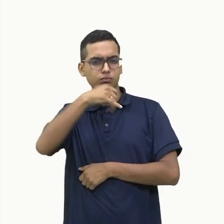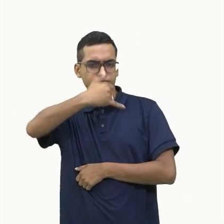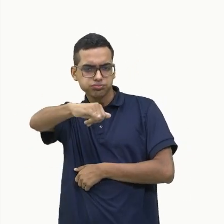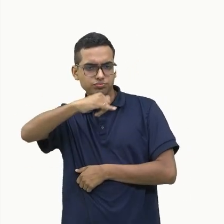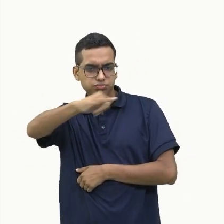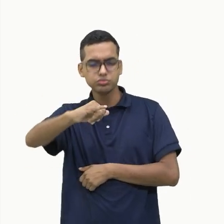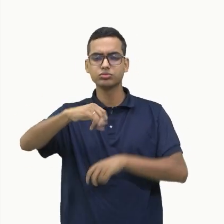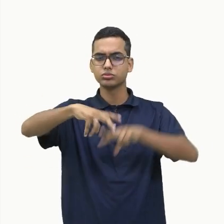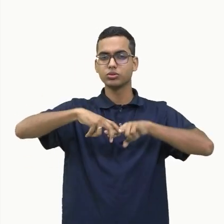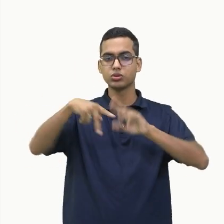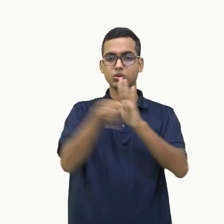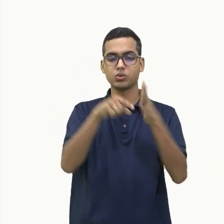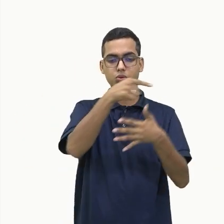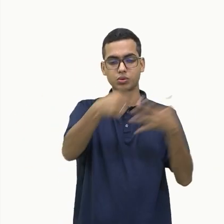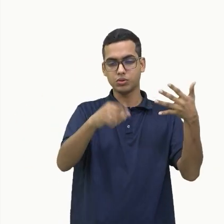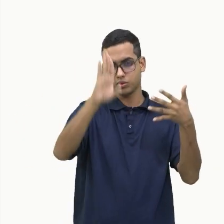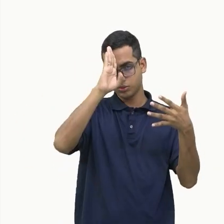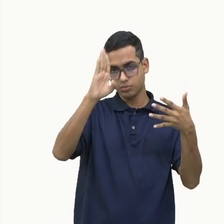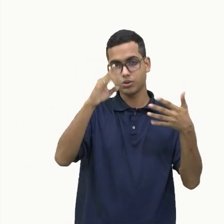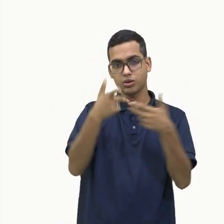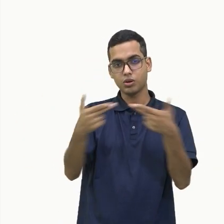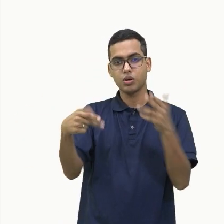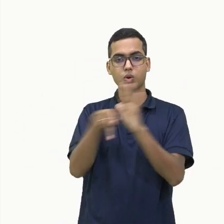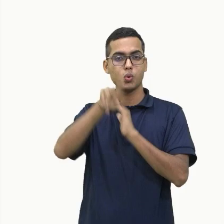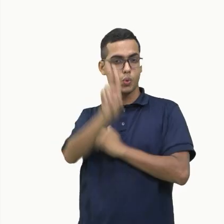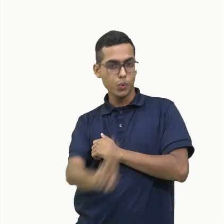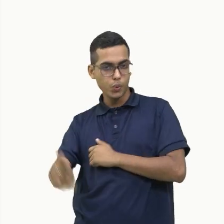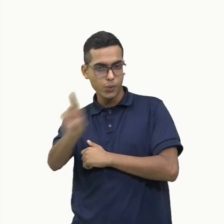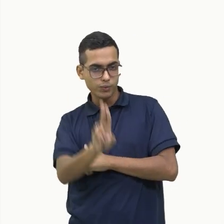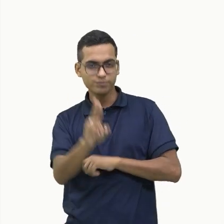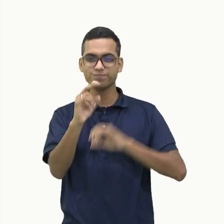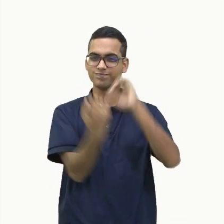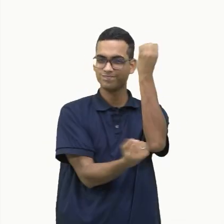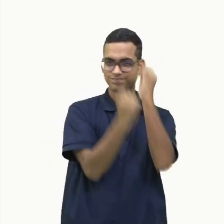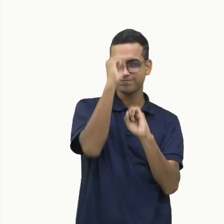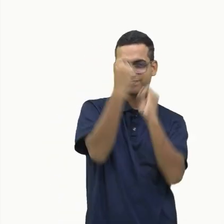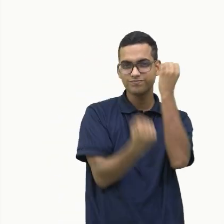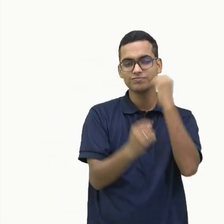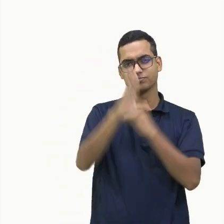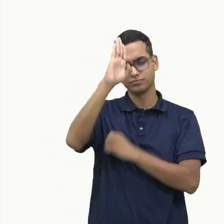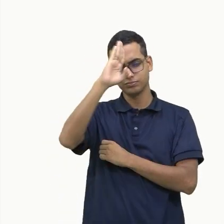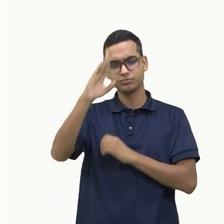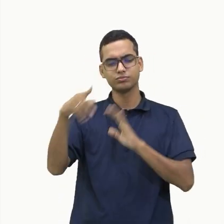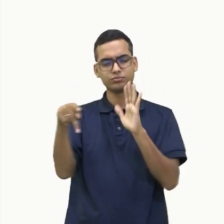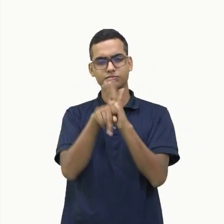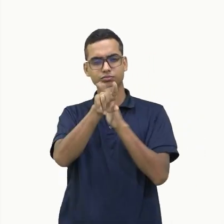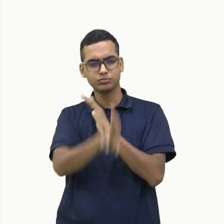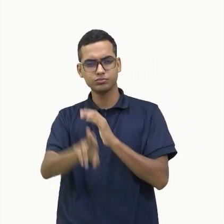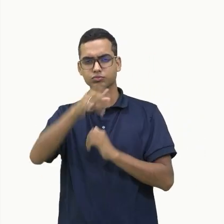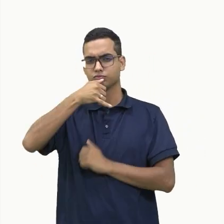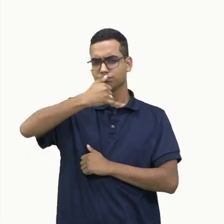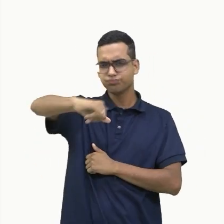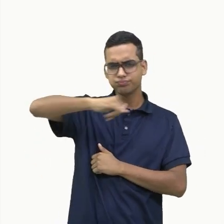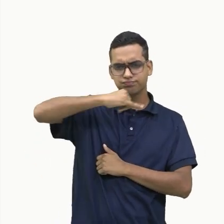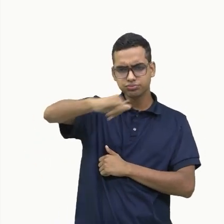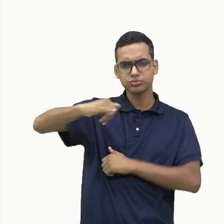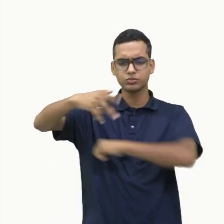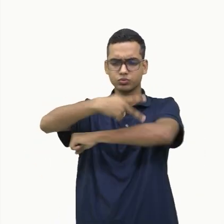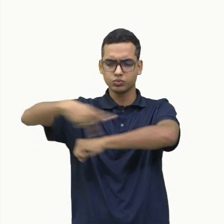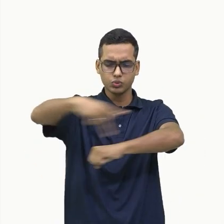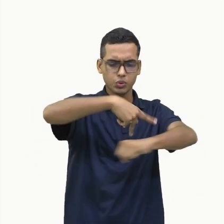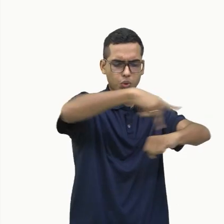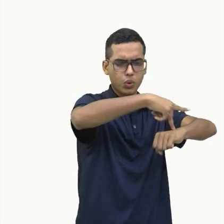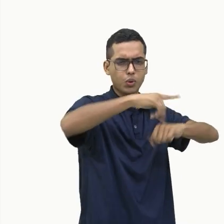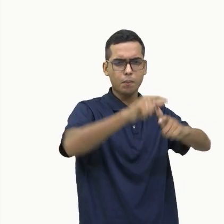principais consumidores. Então, as indústrias são os principais consumidores de energia. E a maior parte desses países, dessas